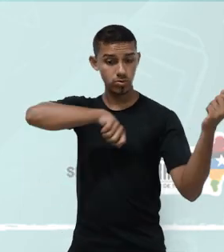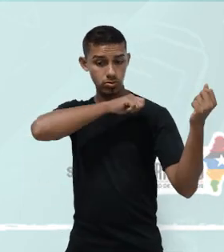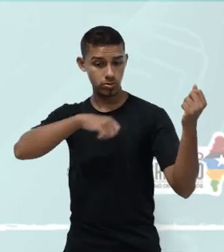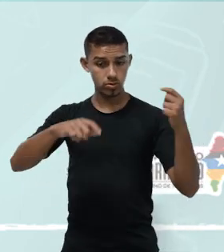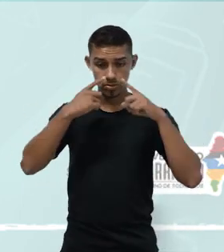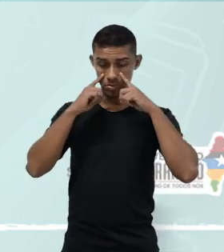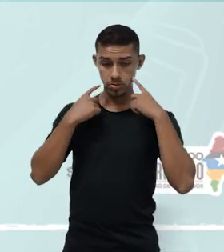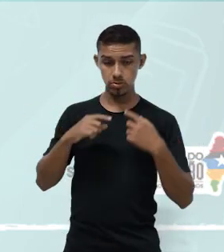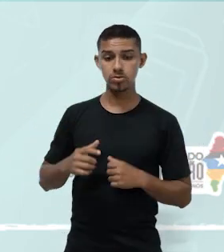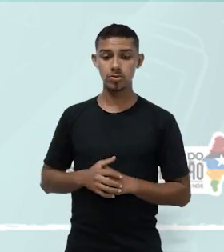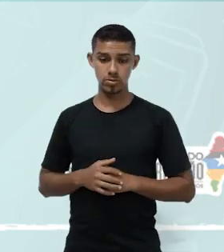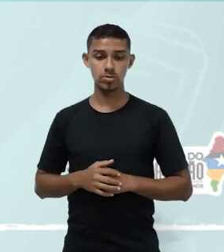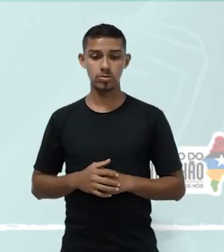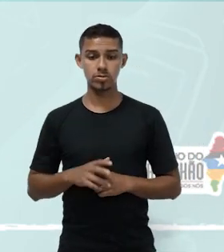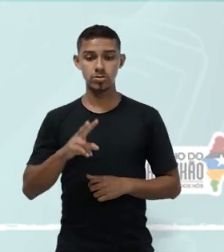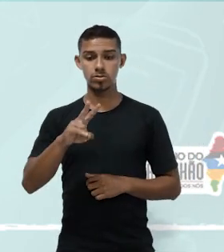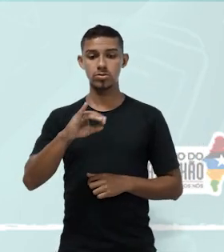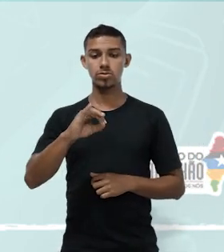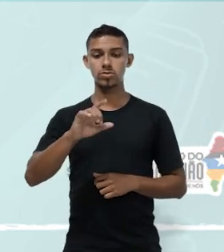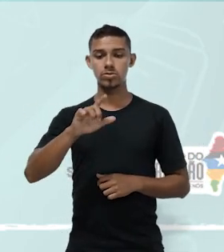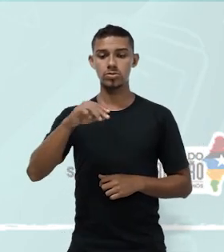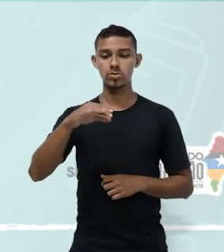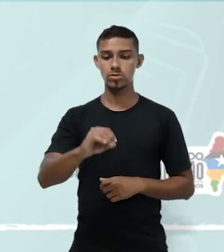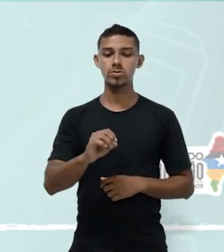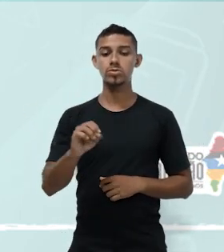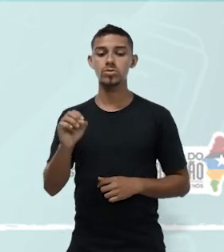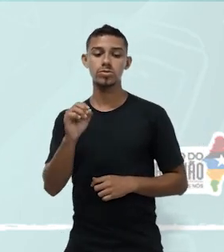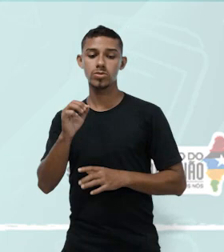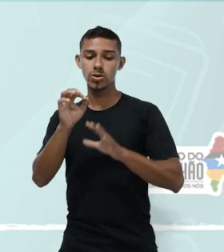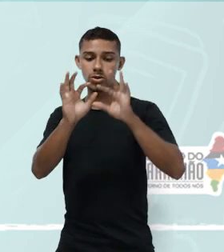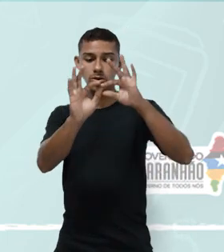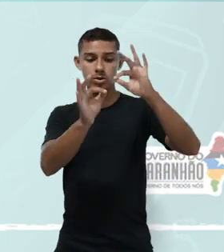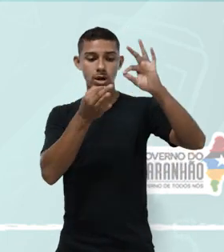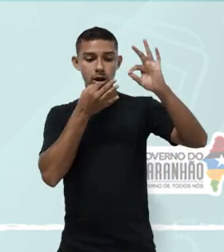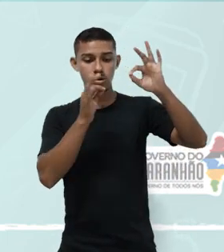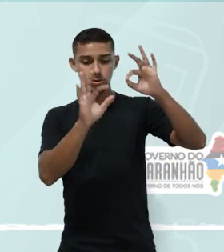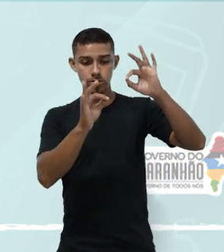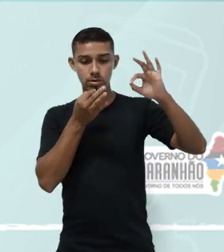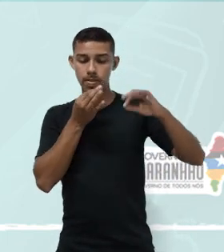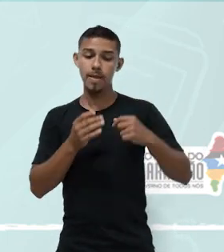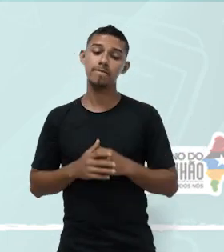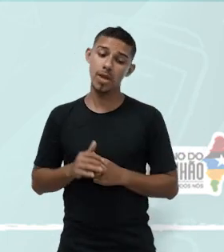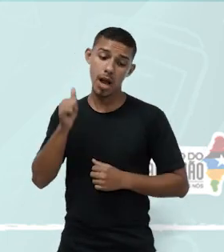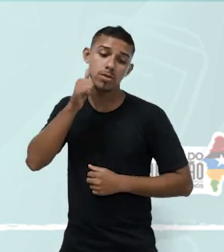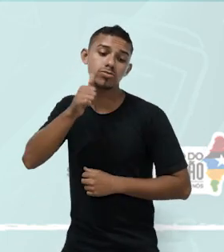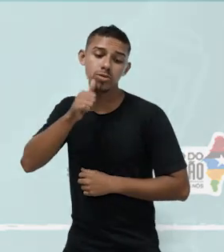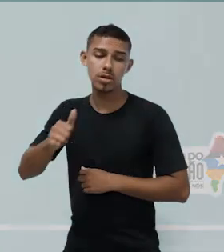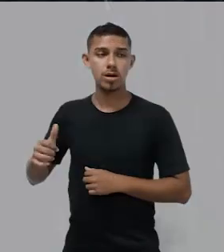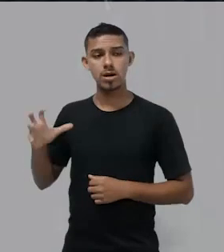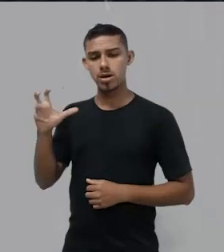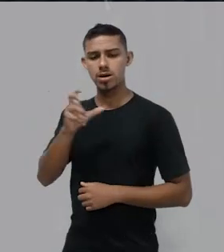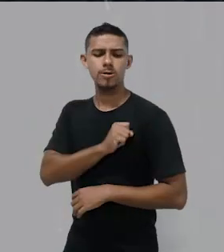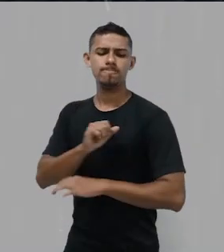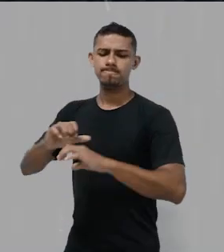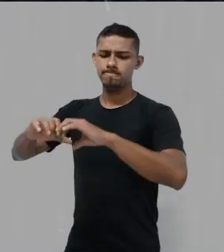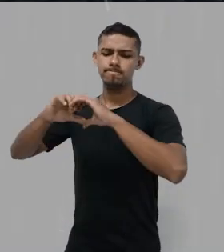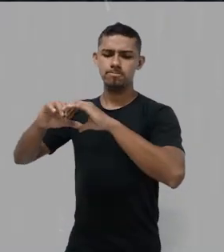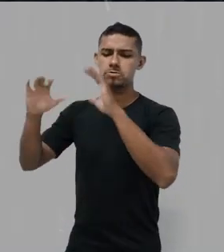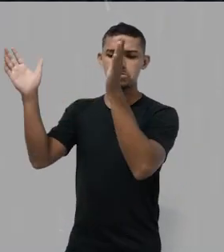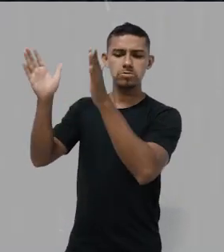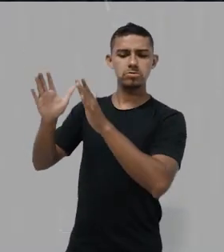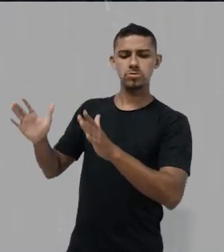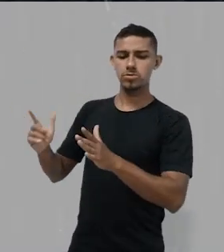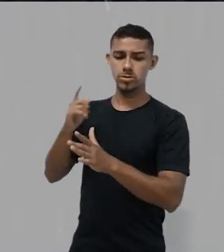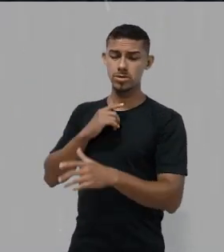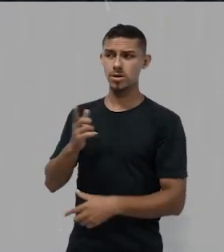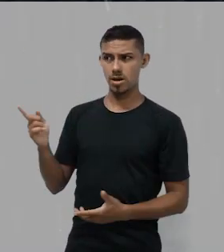ambas de Pablo Picasso, todas da fase negra do cubismo, né? As mulheres, ele era apaixonado, as musas. Professor, isso é uma